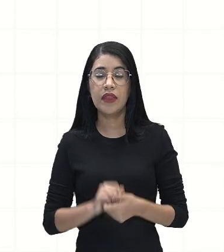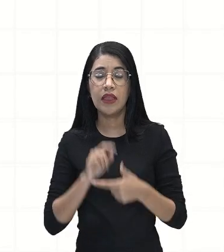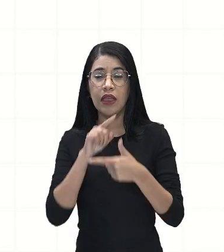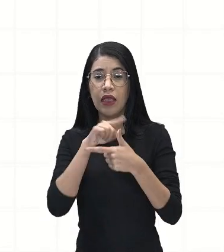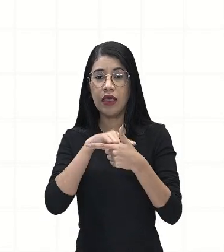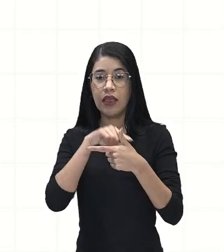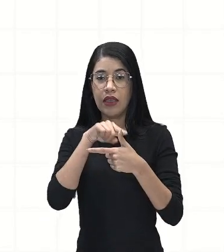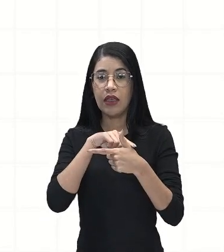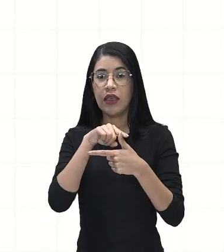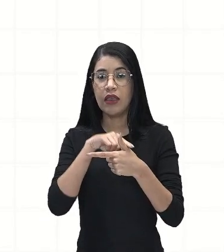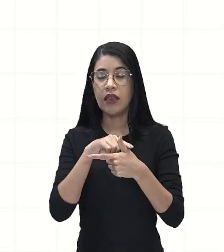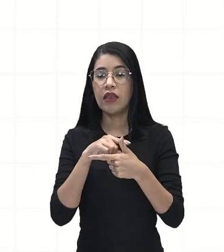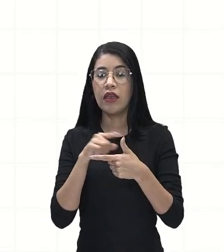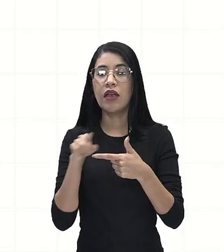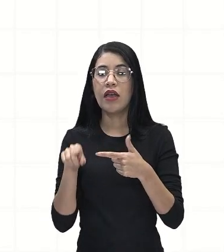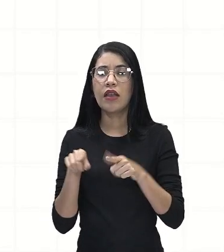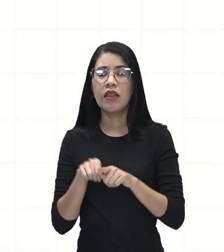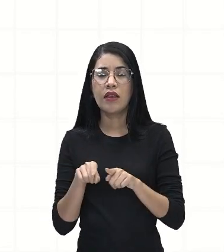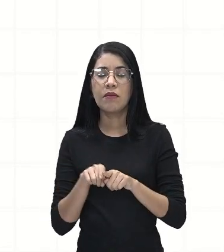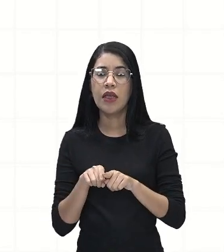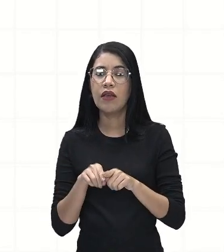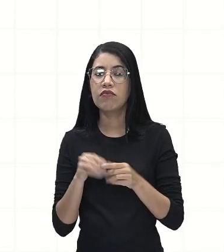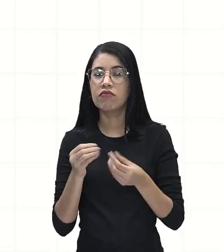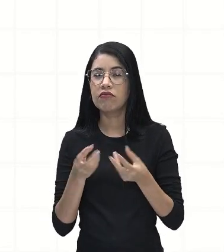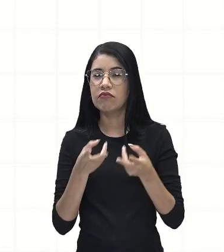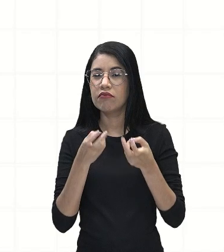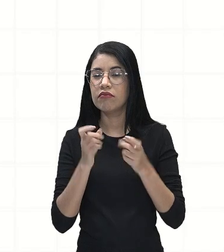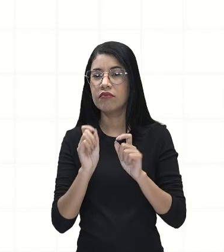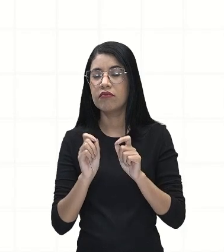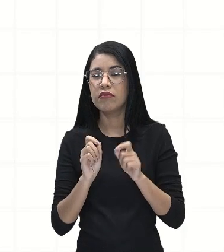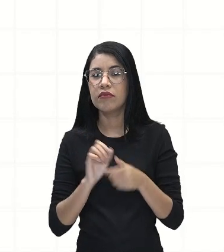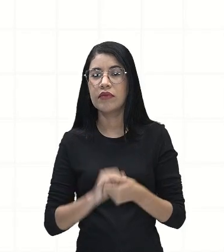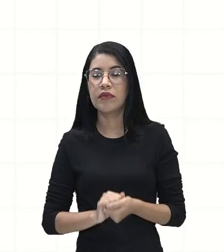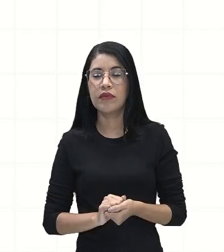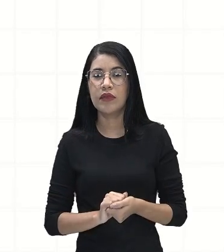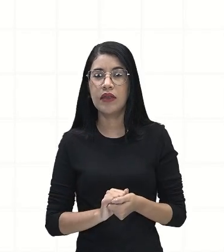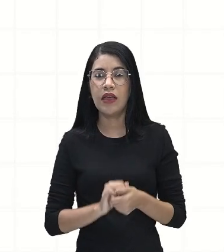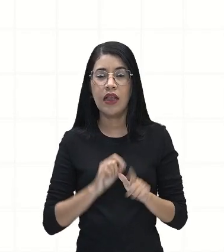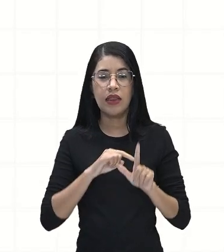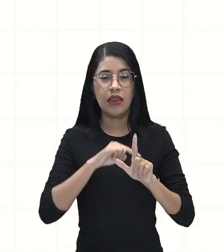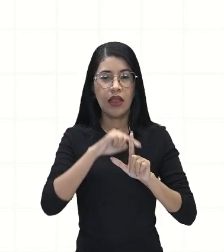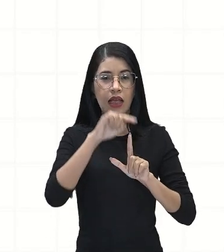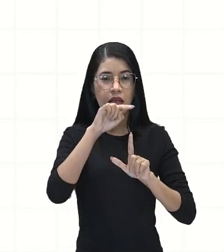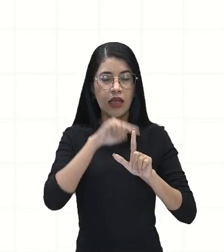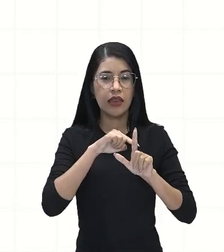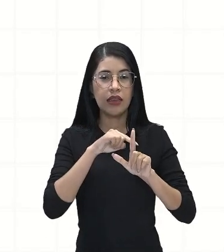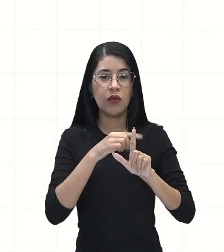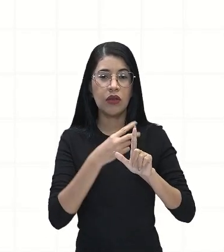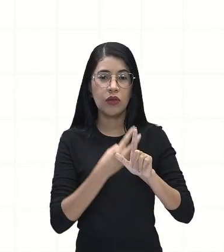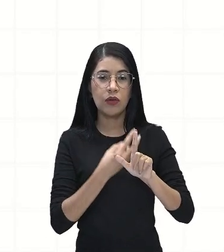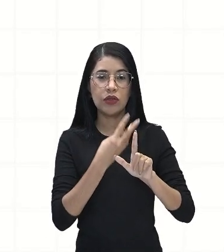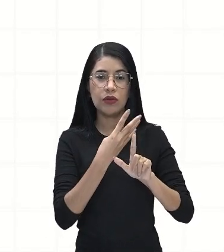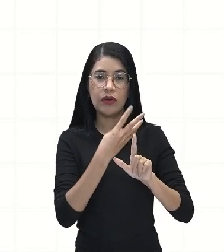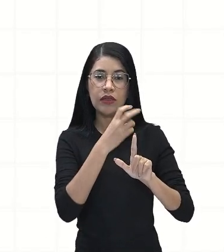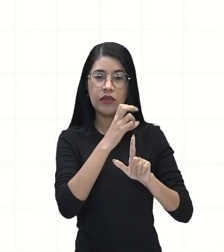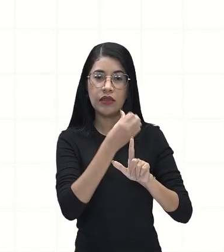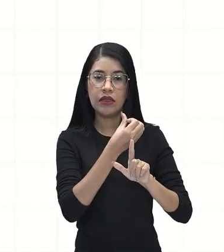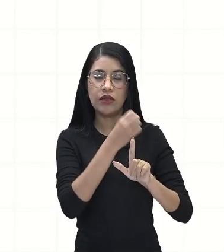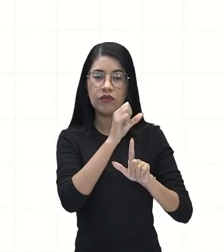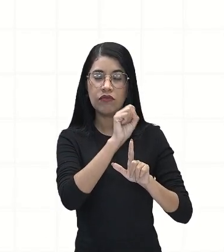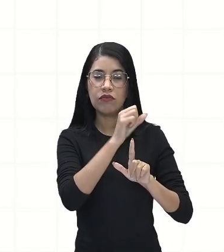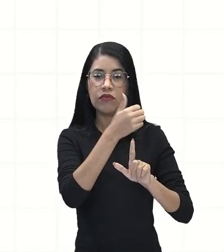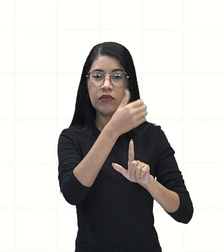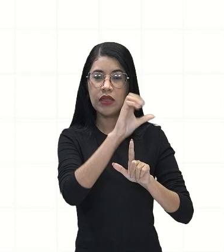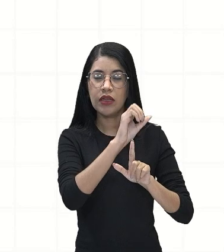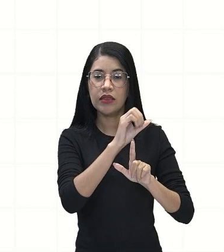vou fazer a mesma coisa, né? Vou verificar aqui, olha só, cada espacinho desse é igual a 2, então aqui são 3 espacinhos,